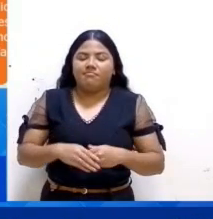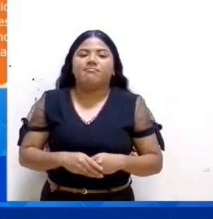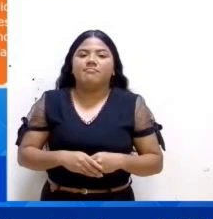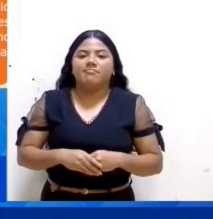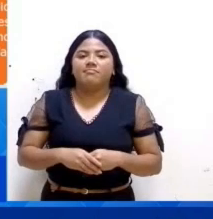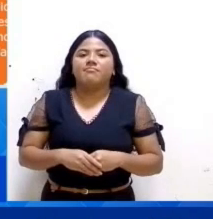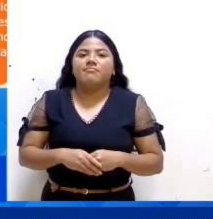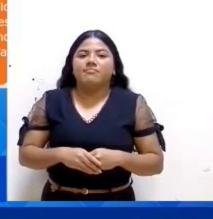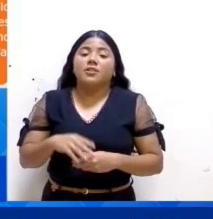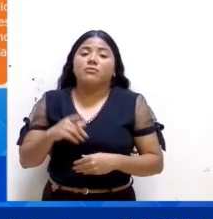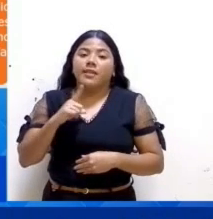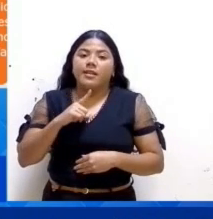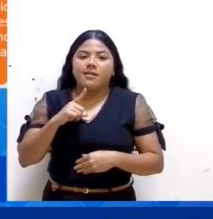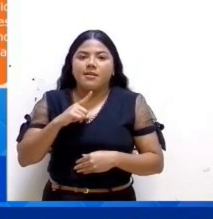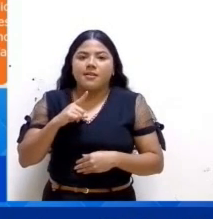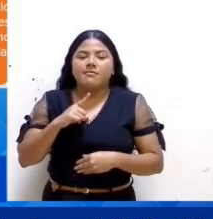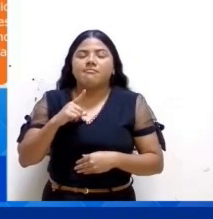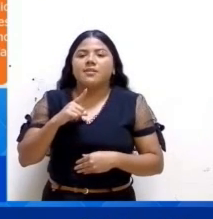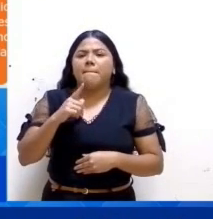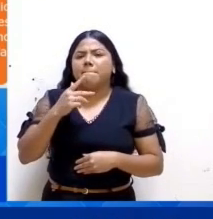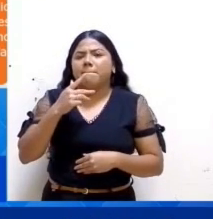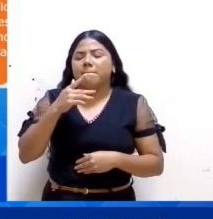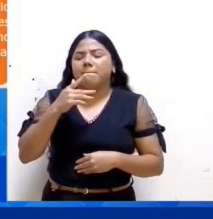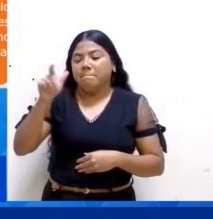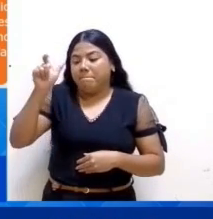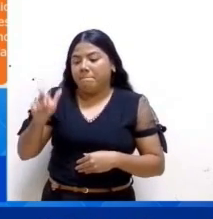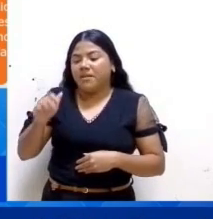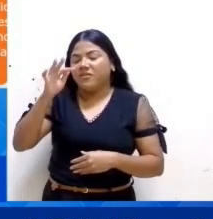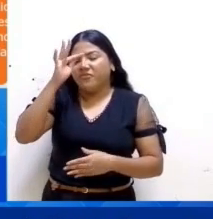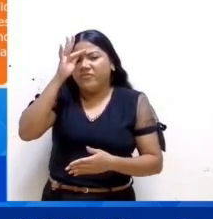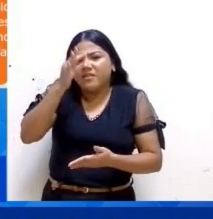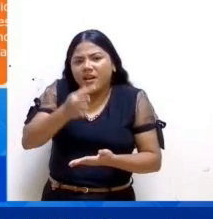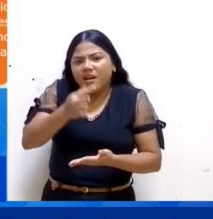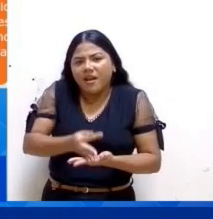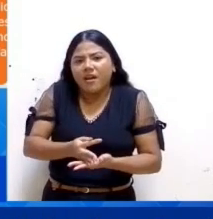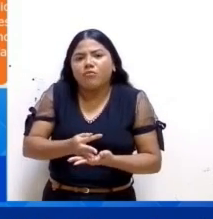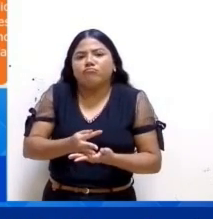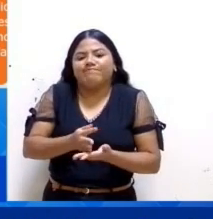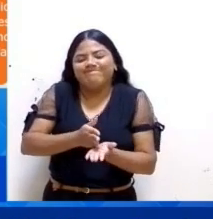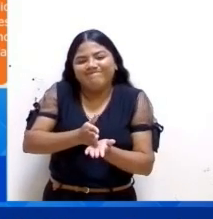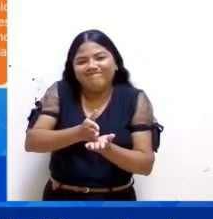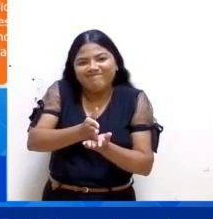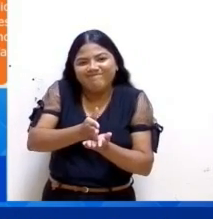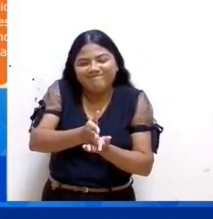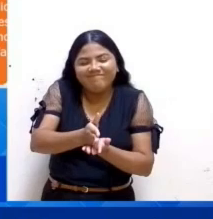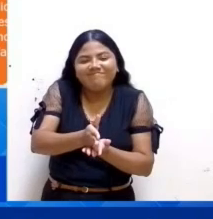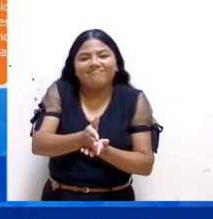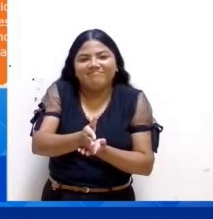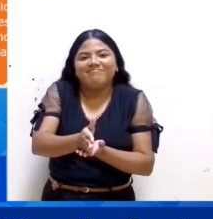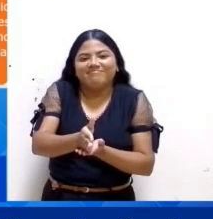que fidelidade, meramente. O dever de...